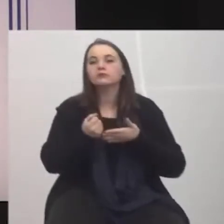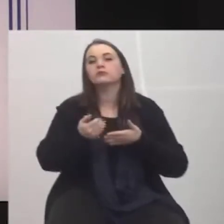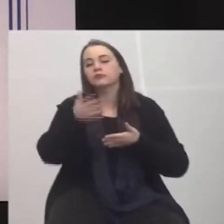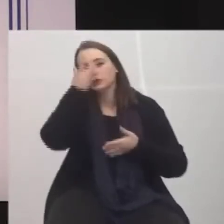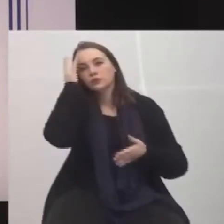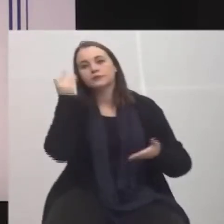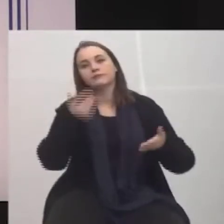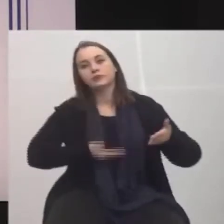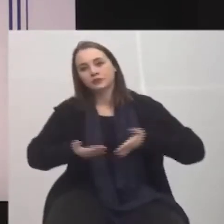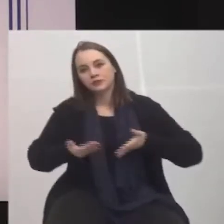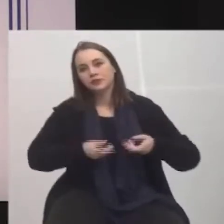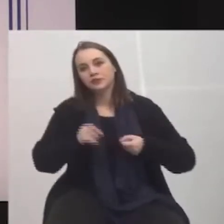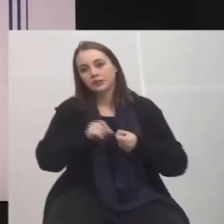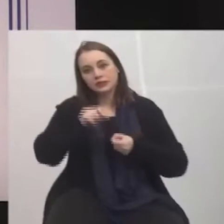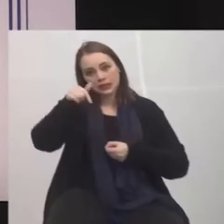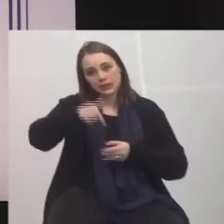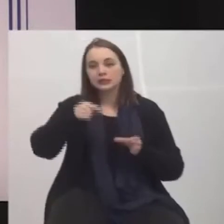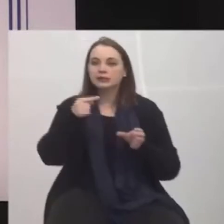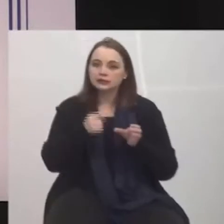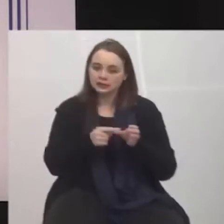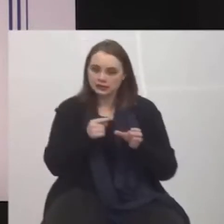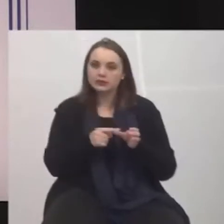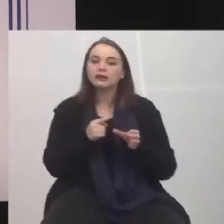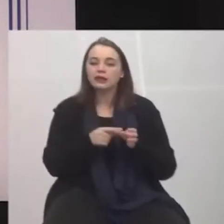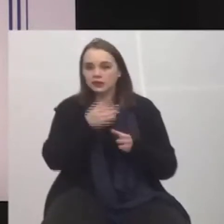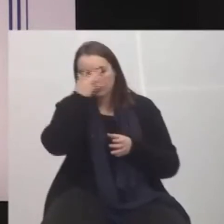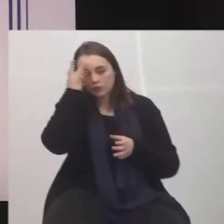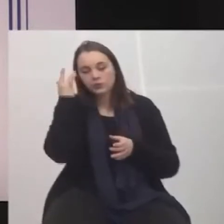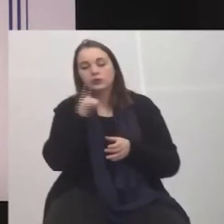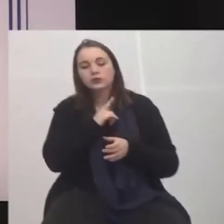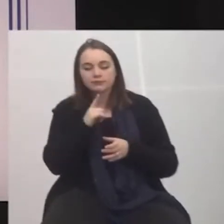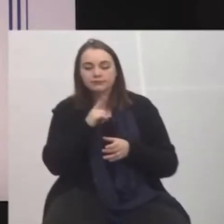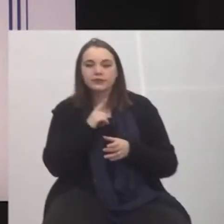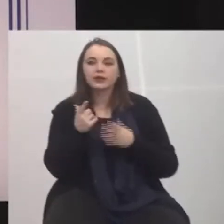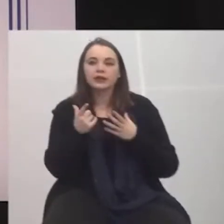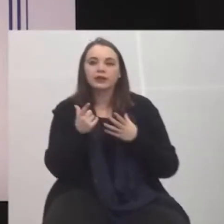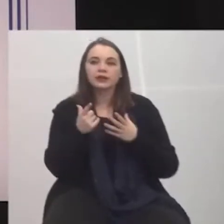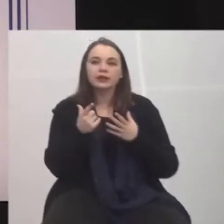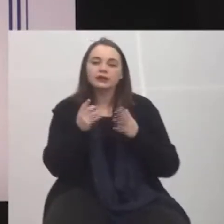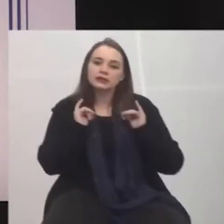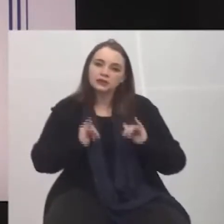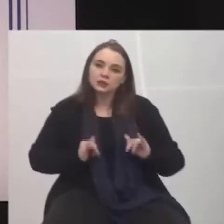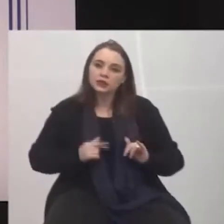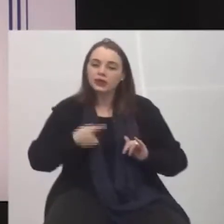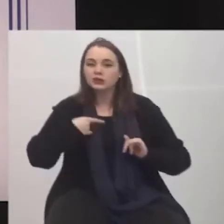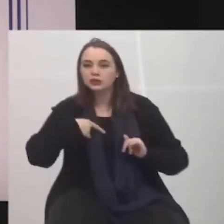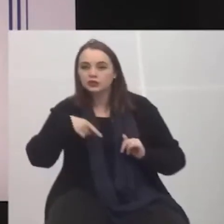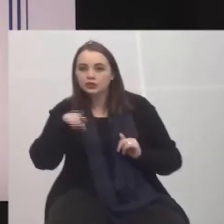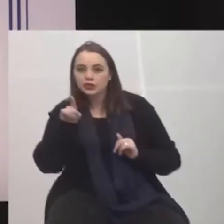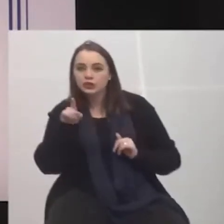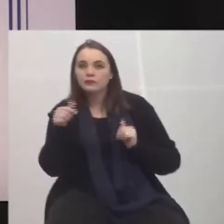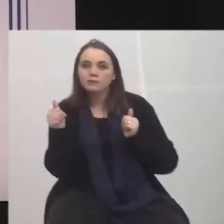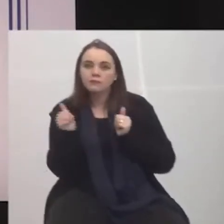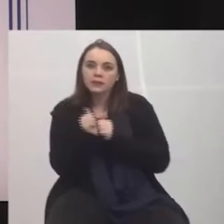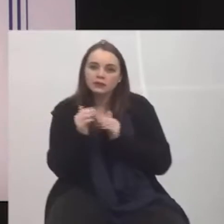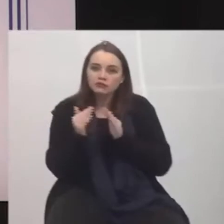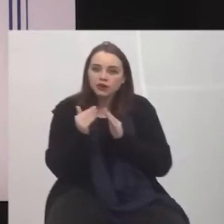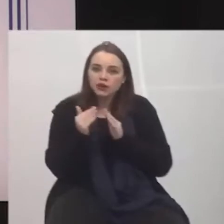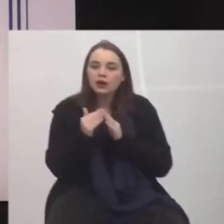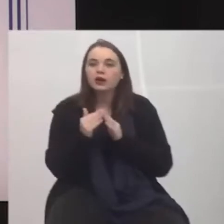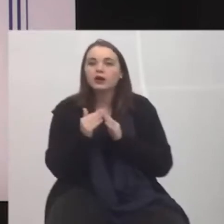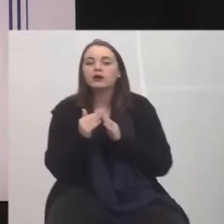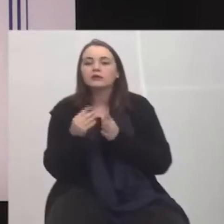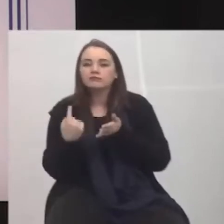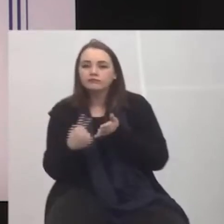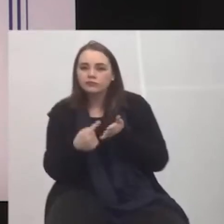prestadores, né? Aqui da cidade mesmo, e que as pessoas tenham essa comodidade, né, de ir mais próximo da sua casa, agendar